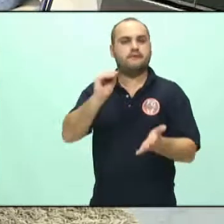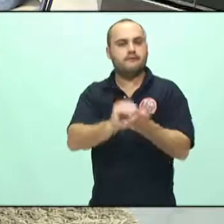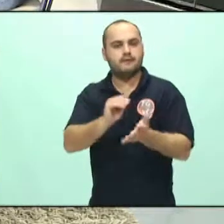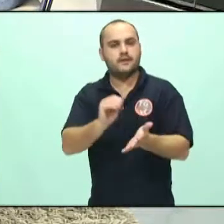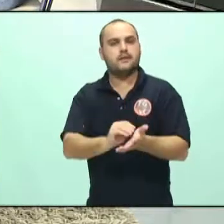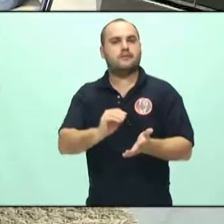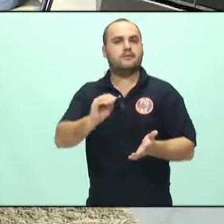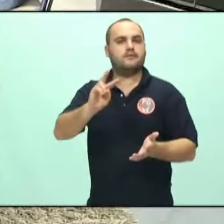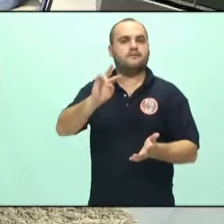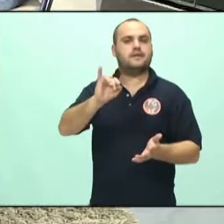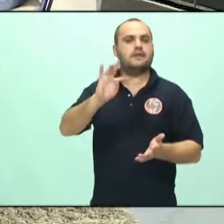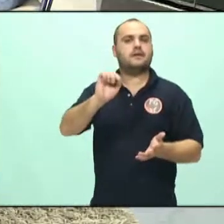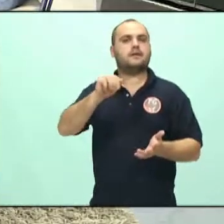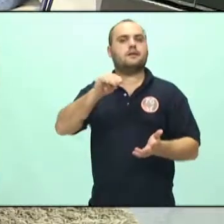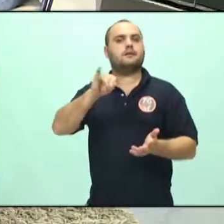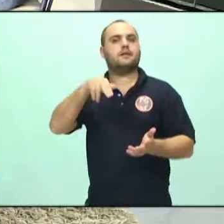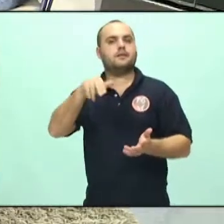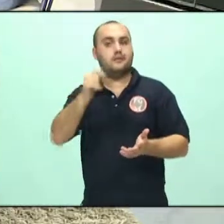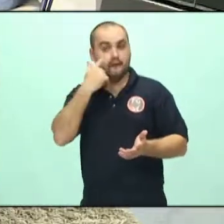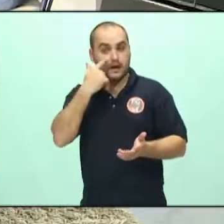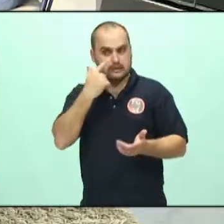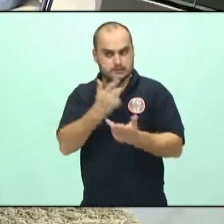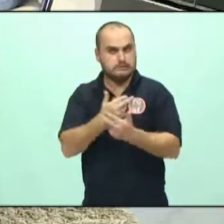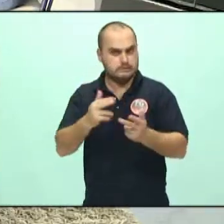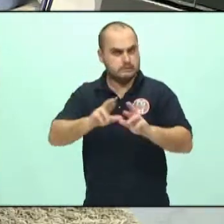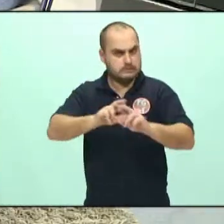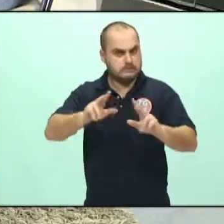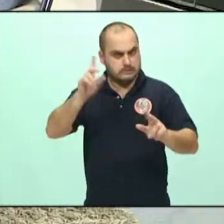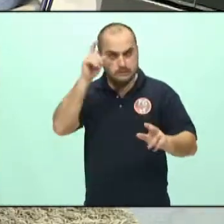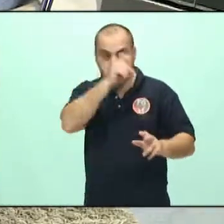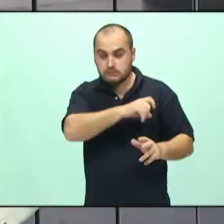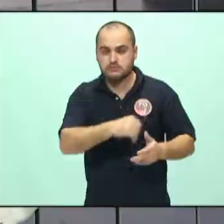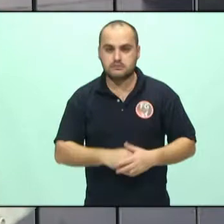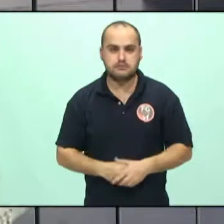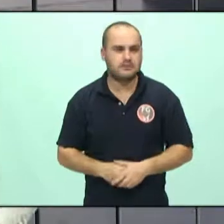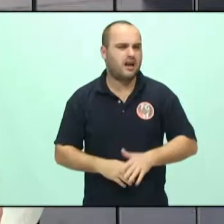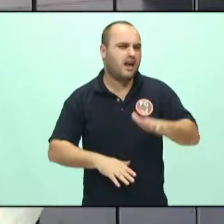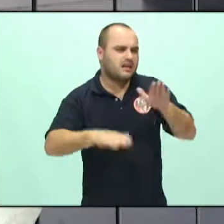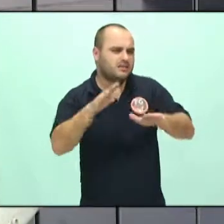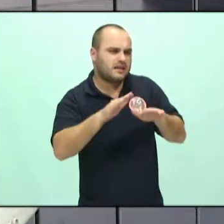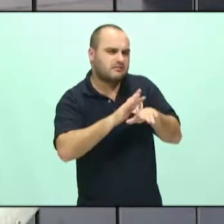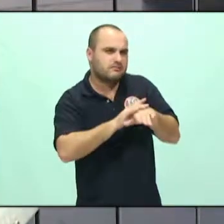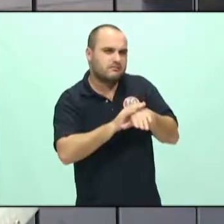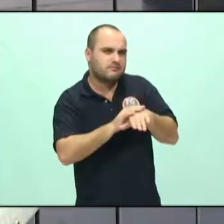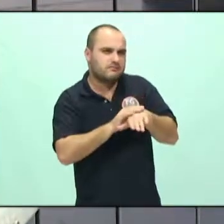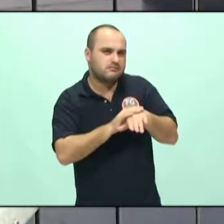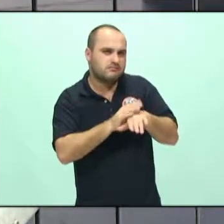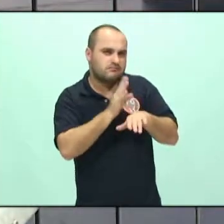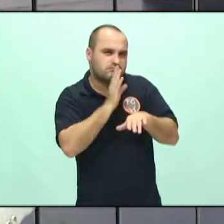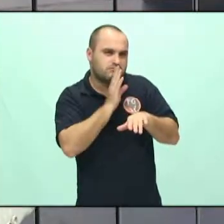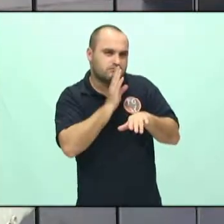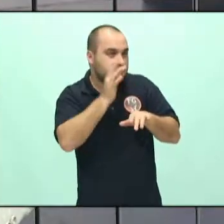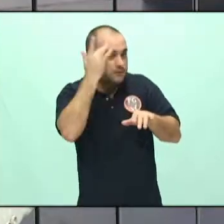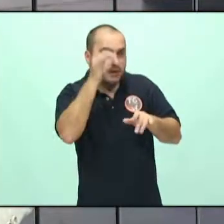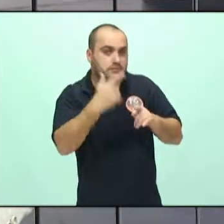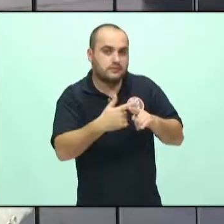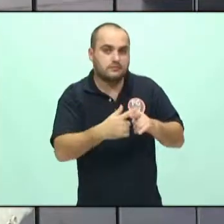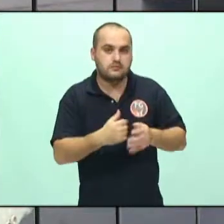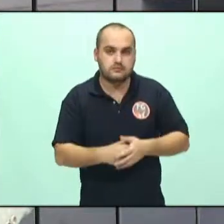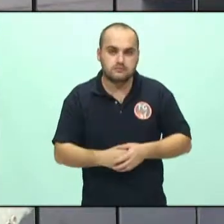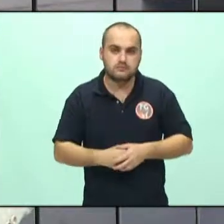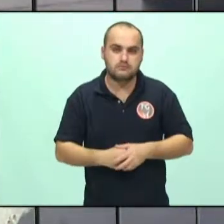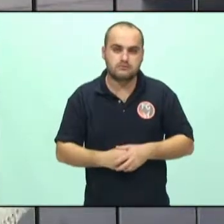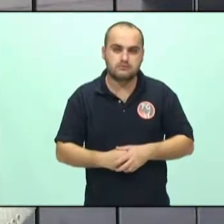vitaminas, então você vê como uma coisa é complexa. É complicada, né? É complicado. Aí a gente está doentinho às vezes, está quietão e não sabe por quê. Você pratica